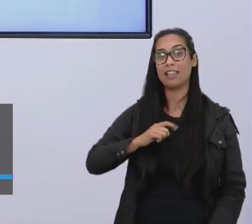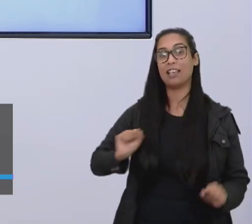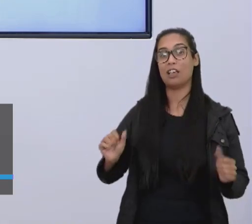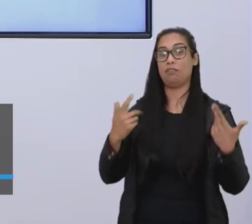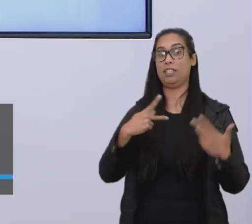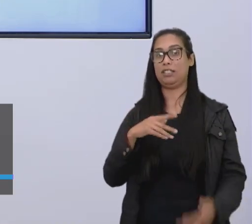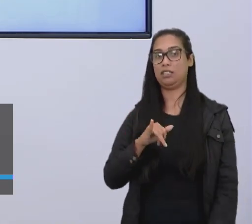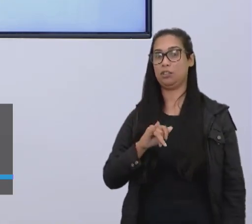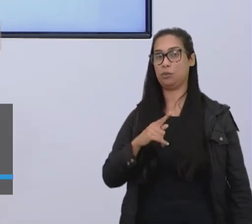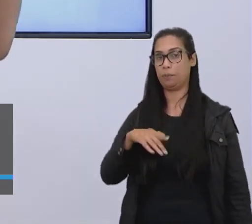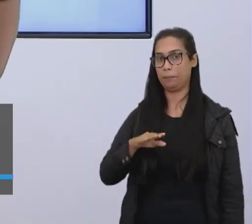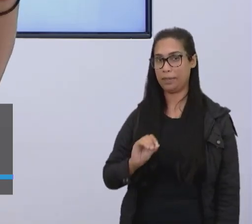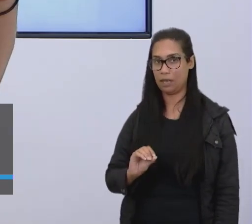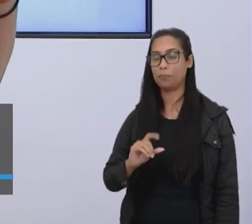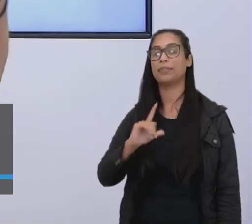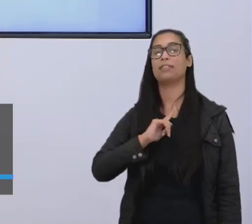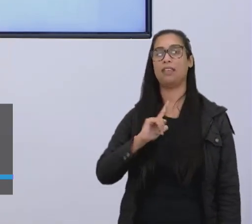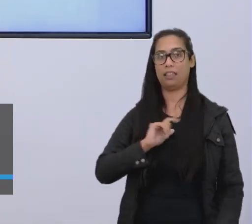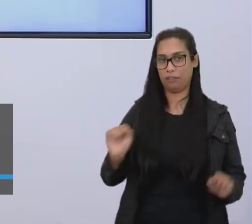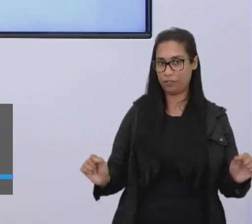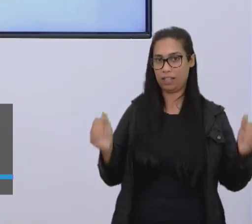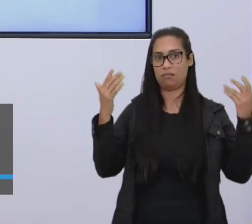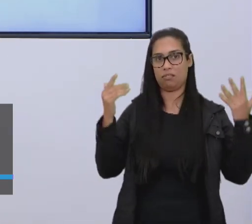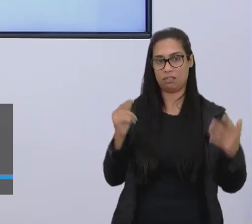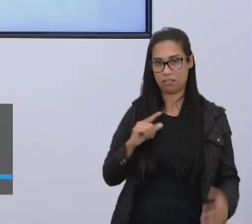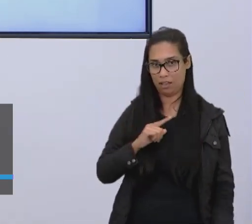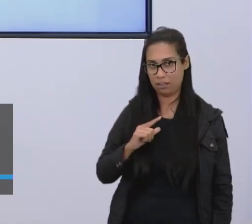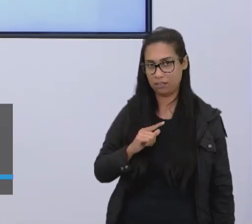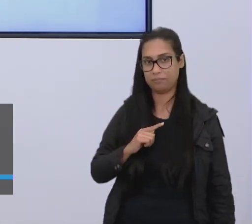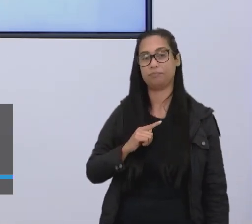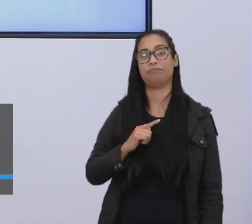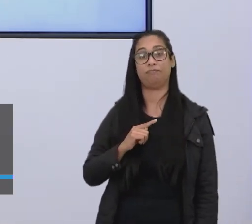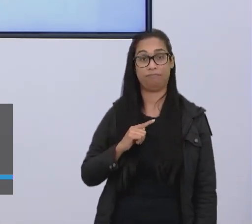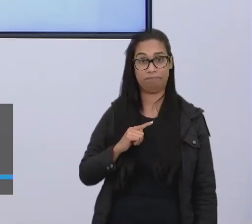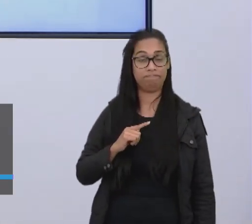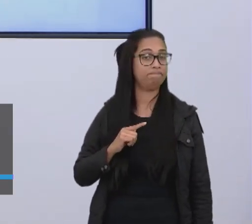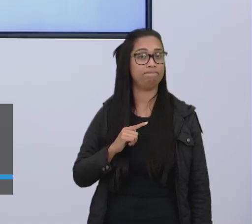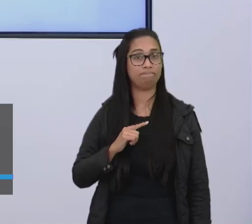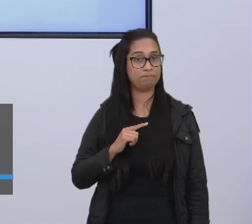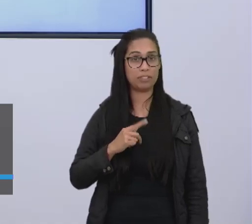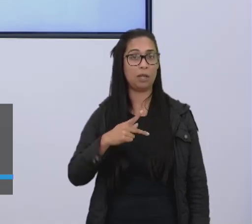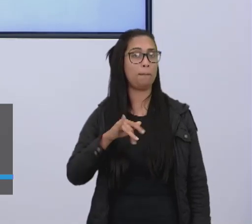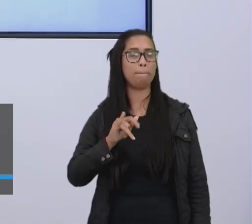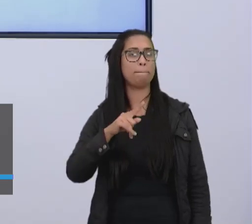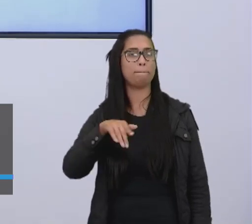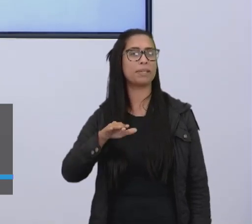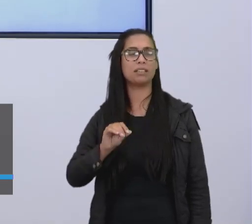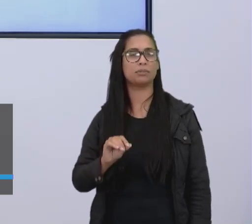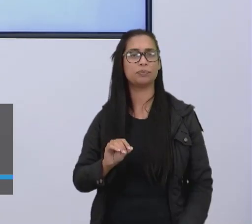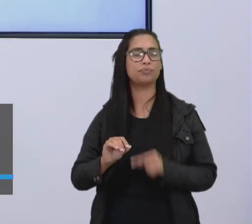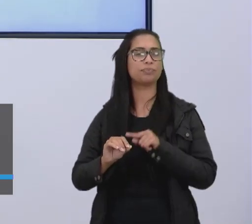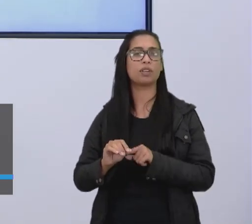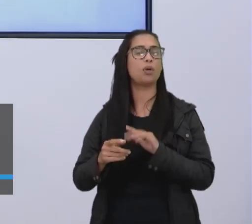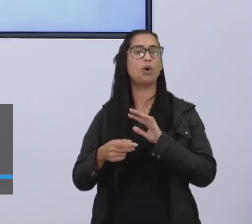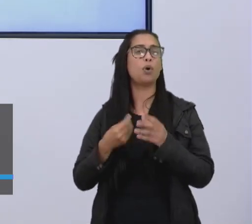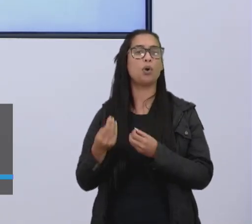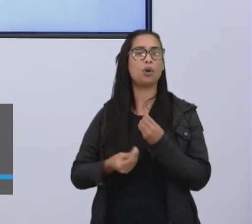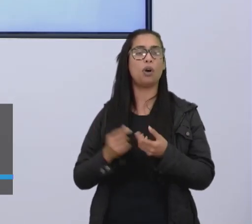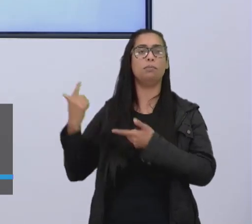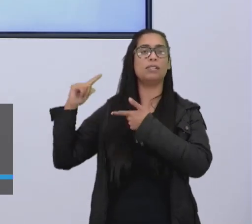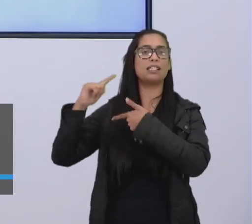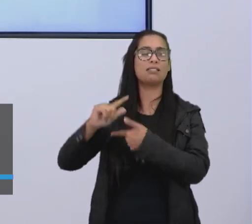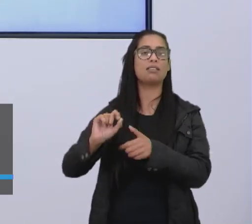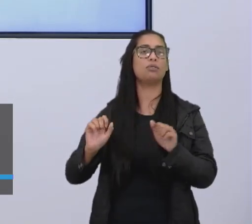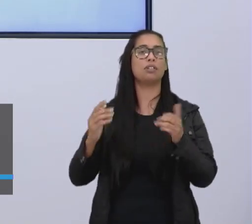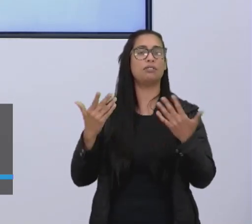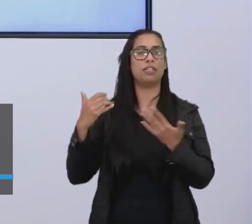isso é atividade 4, tá? Também não é uma retrospectiva tão longa. Festa do peão. E aí a gente falou sobre como várias festas tradicionais foram se